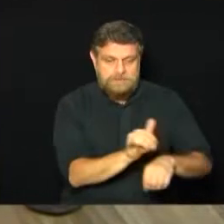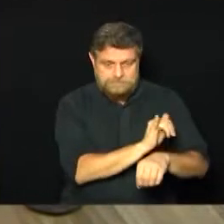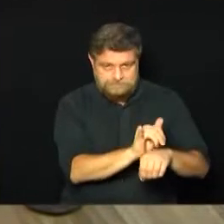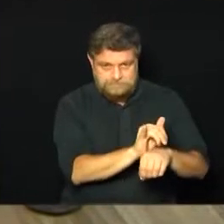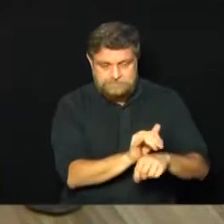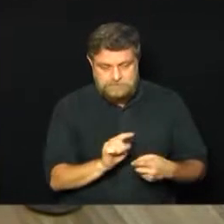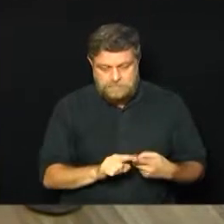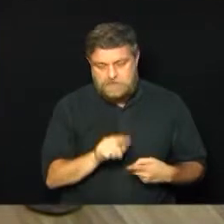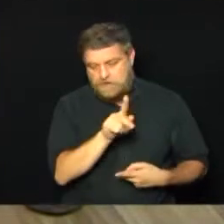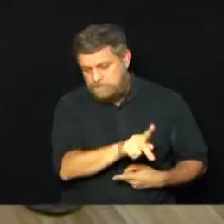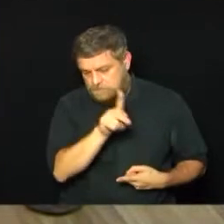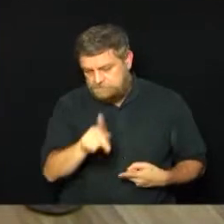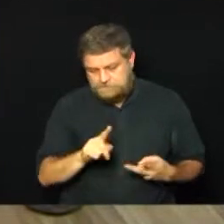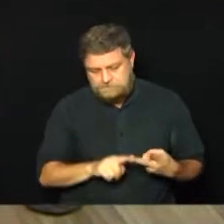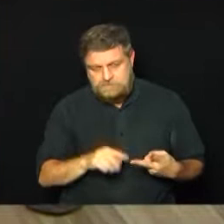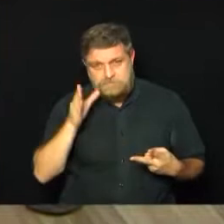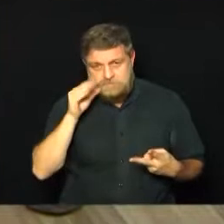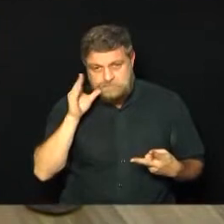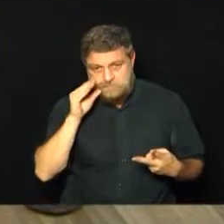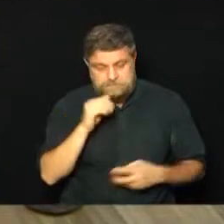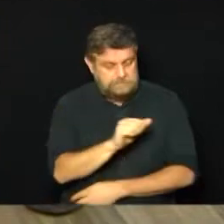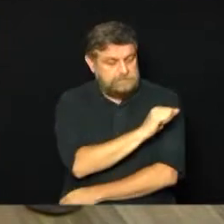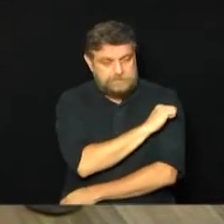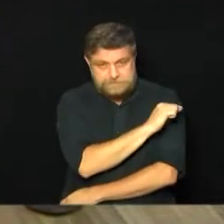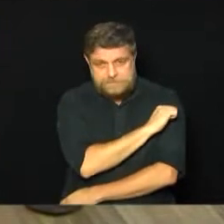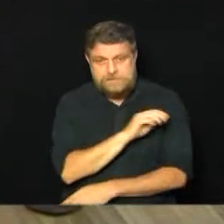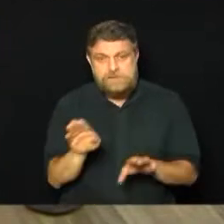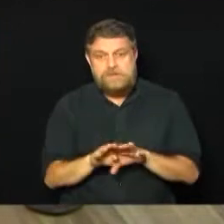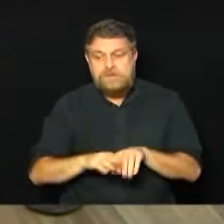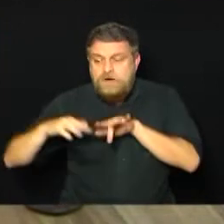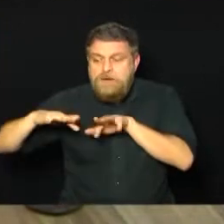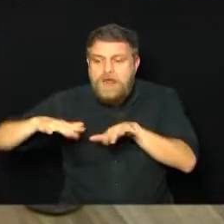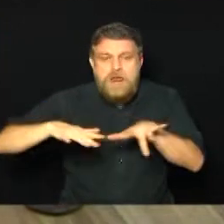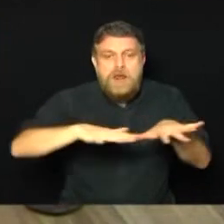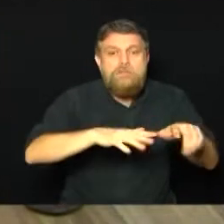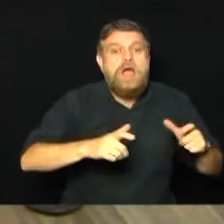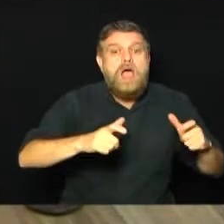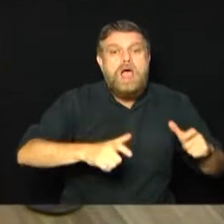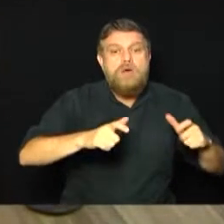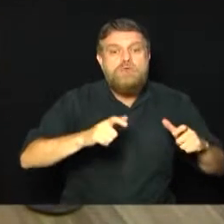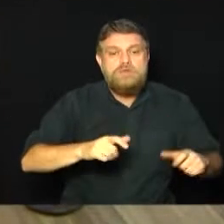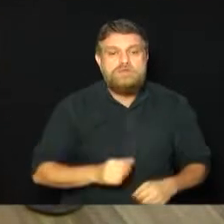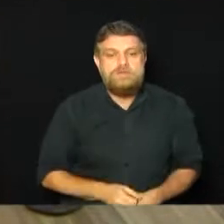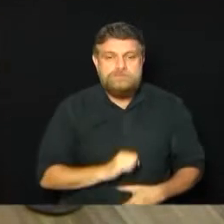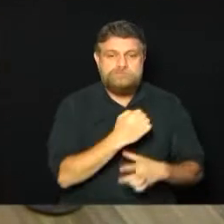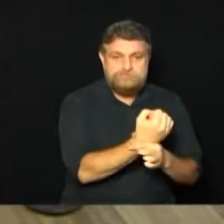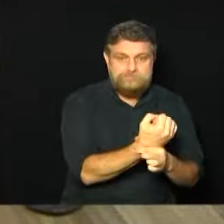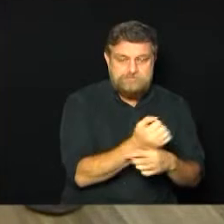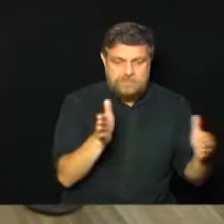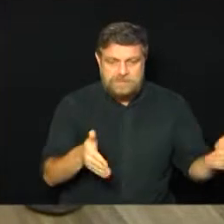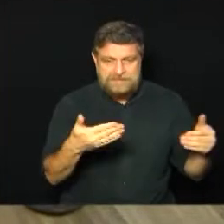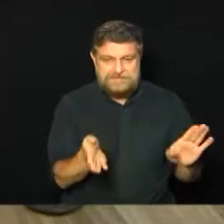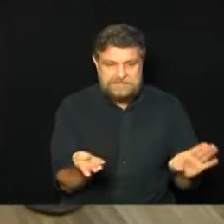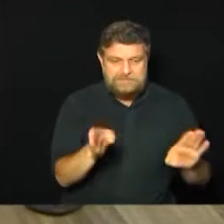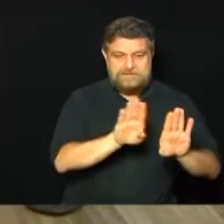Professores, servidores, os próprios alunos, né? Corre para onde? Existe algum local? Existe alguma sala que vai se trancar